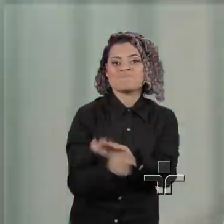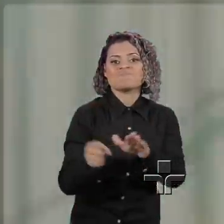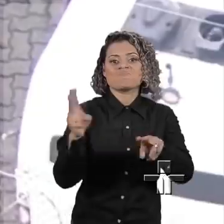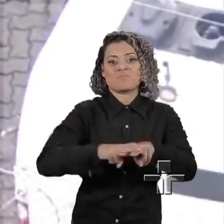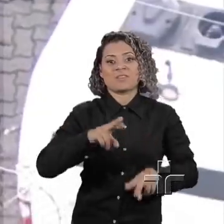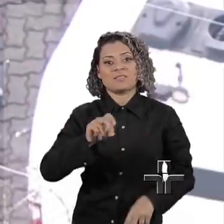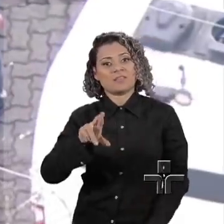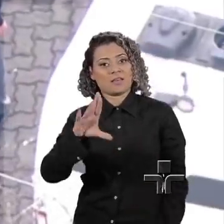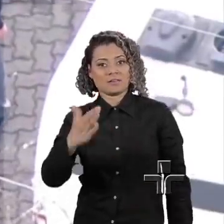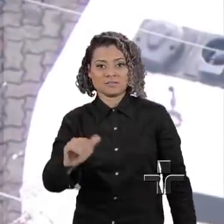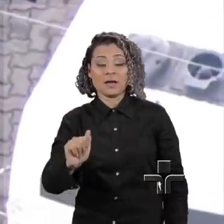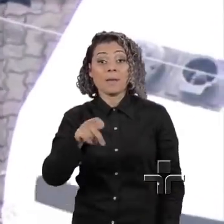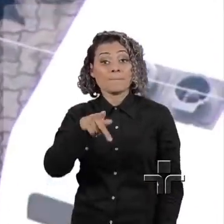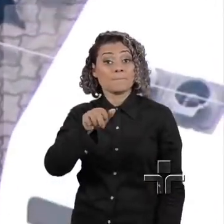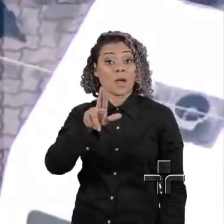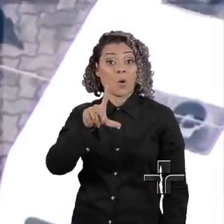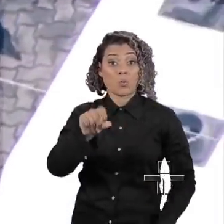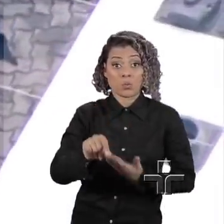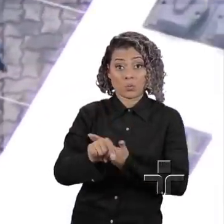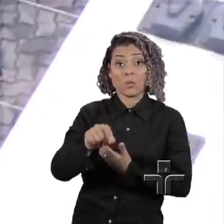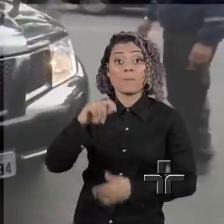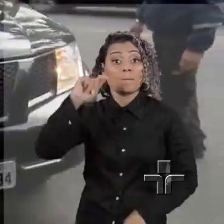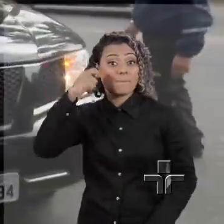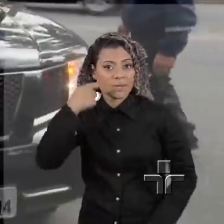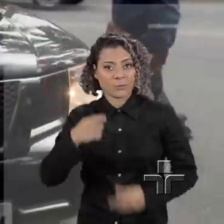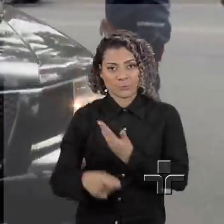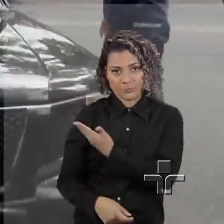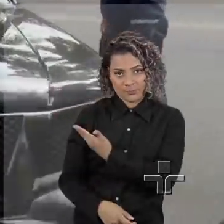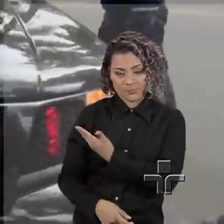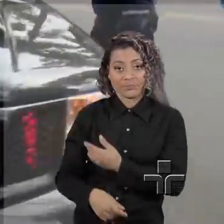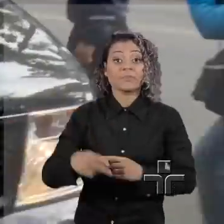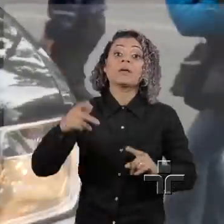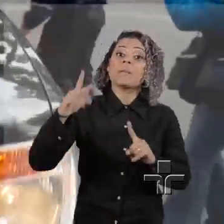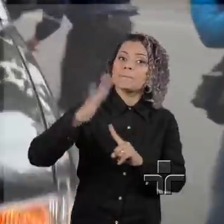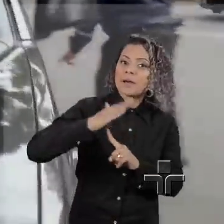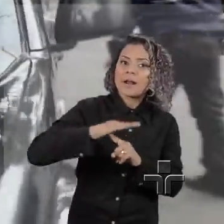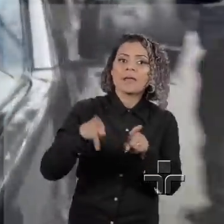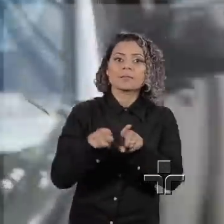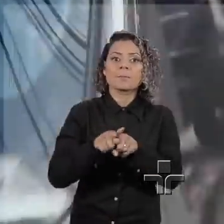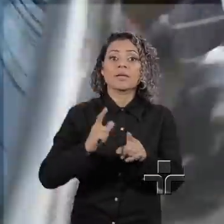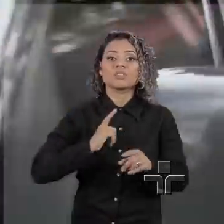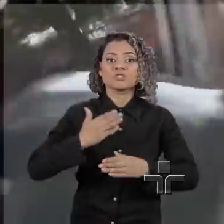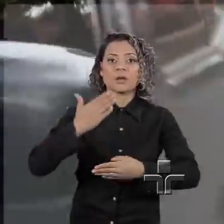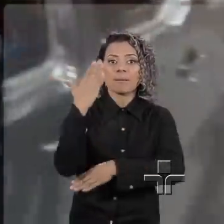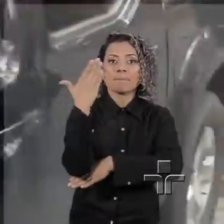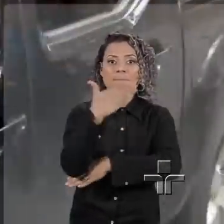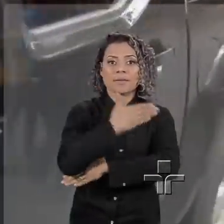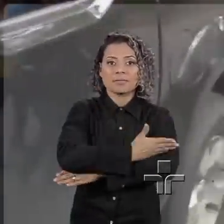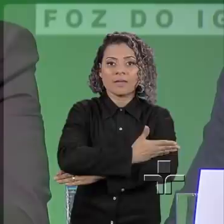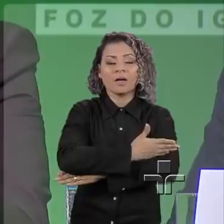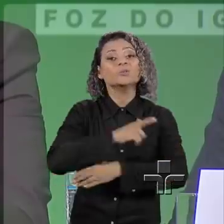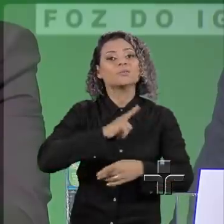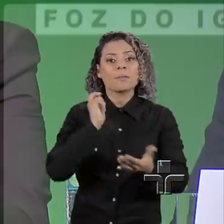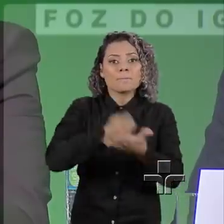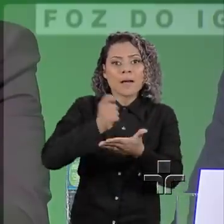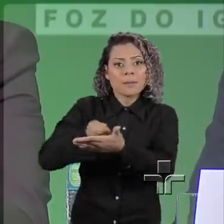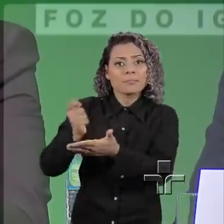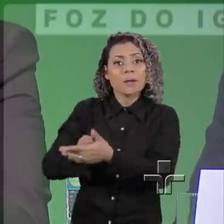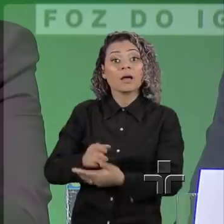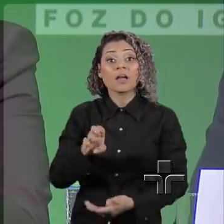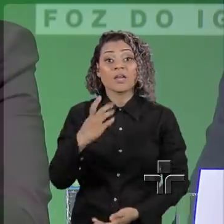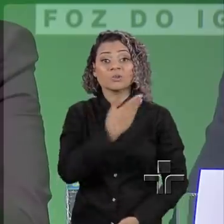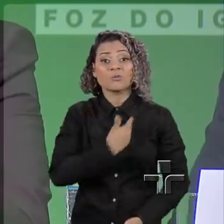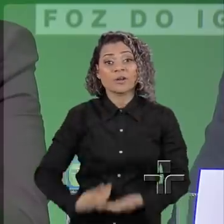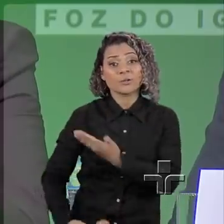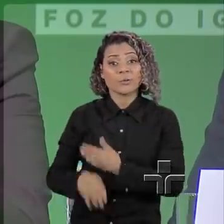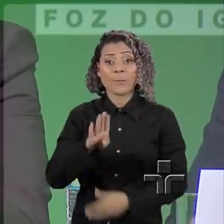da Dersa, Paulo Vieira de Souza, o Paulo Preto. No Paraná, a licitação de pedágios levou à prisão temporária do ex-governador